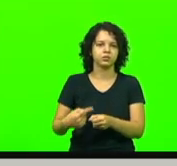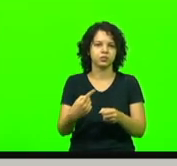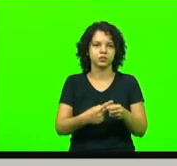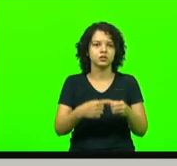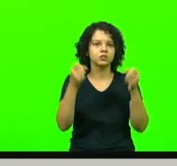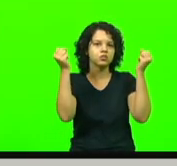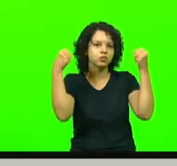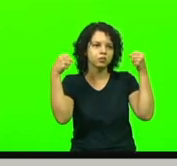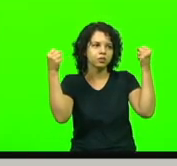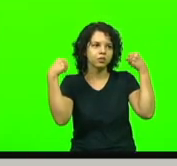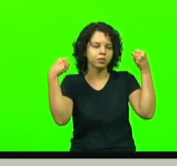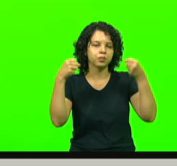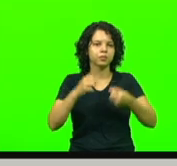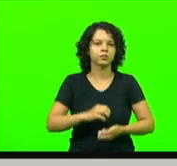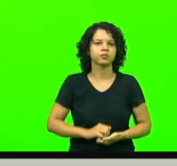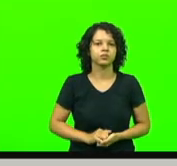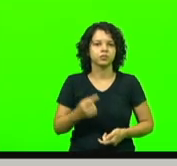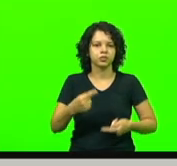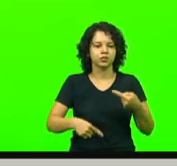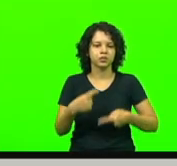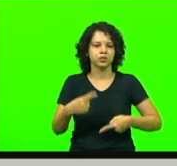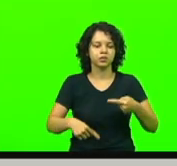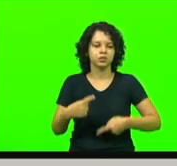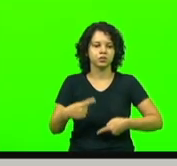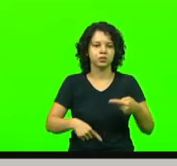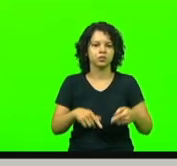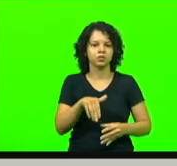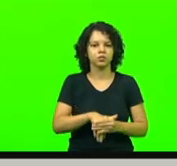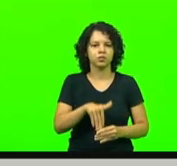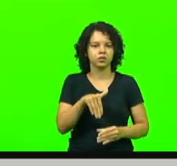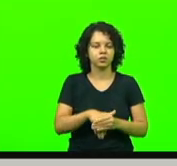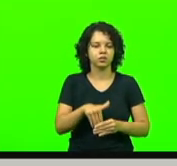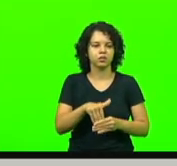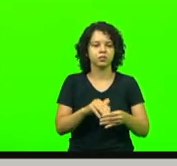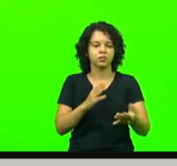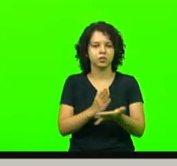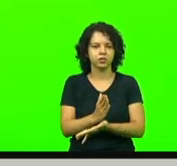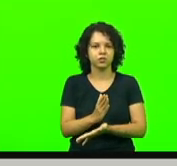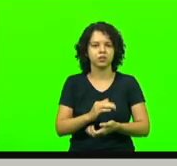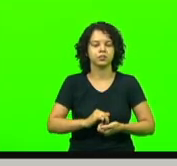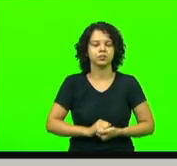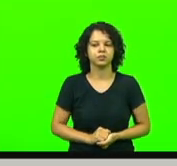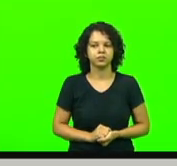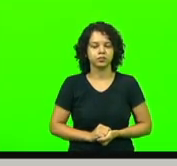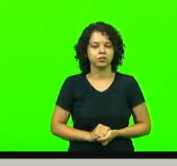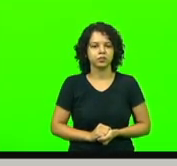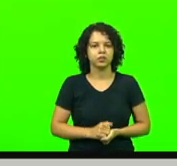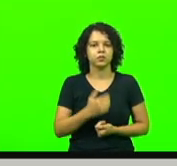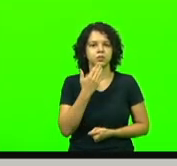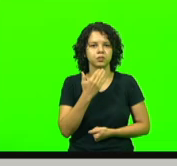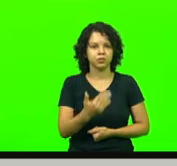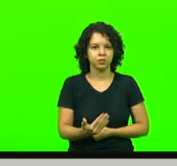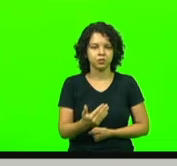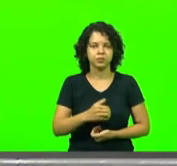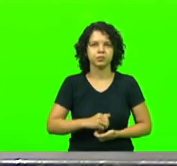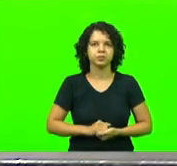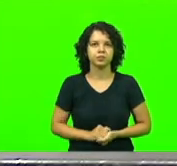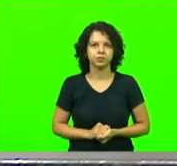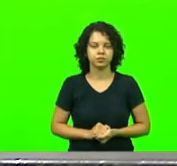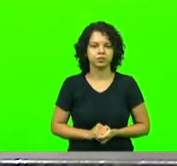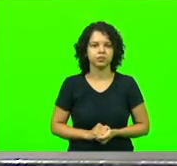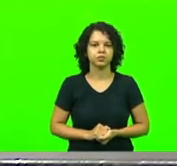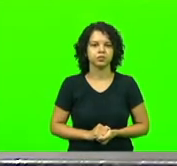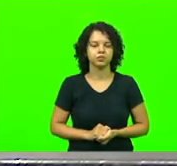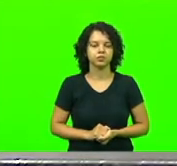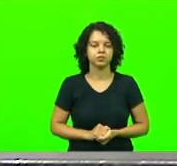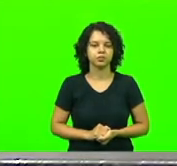Chapecó. Em discussão, em votação, aprovado. Convocação. Presidente. Senhor presidente.